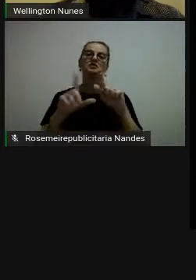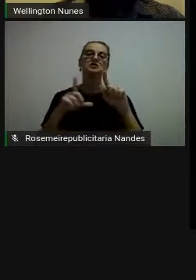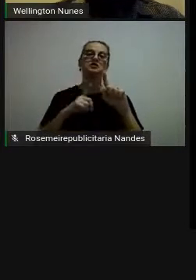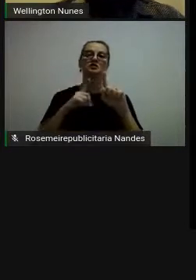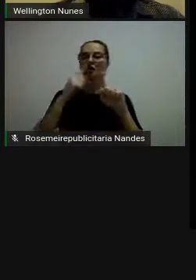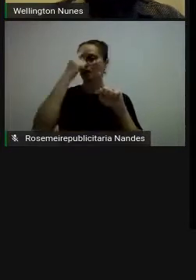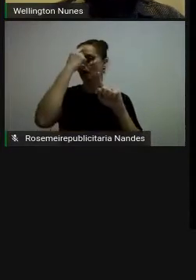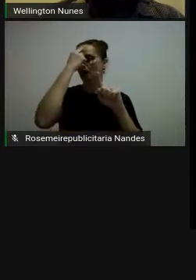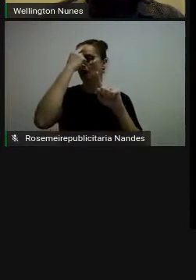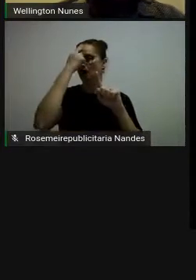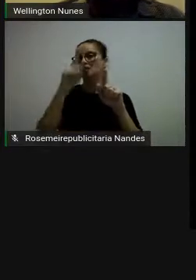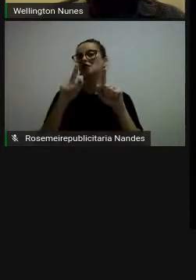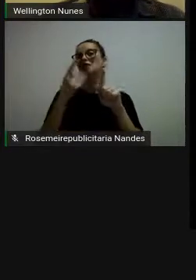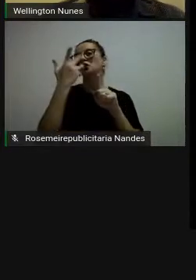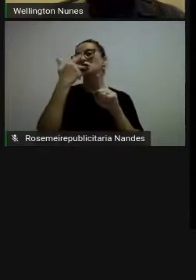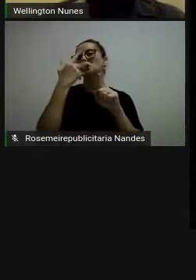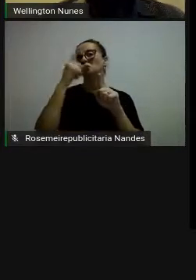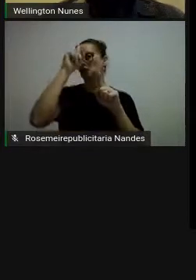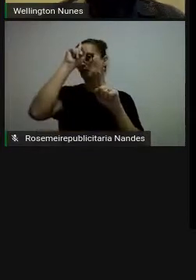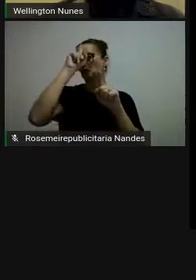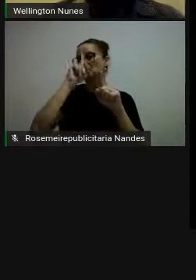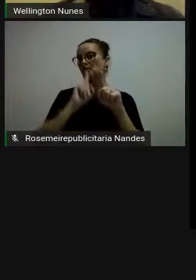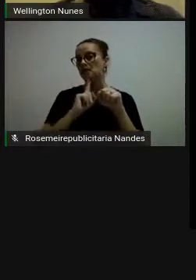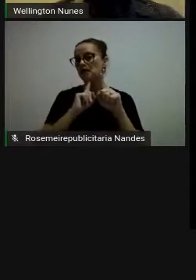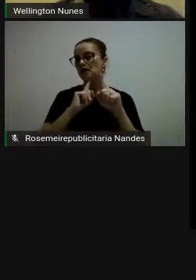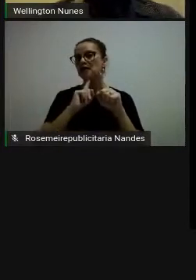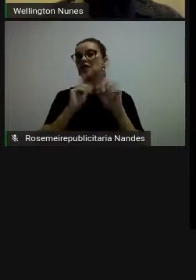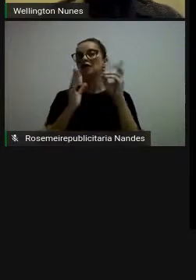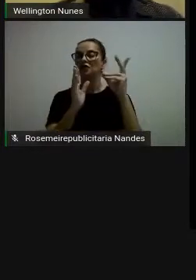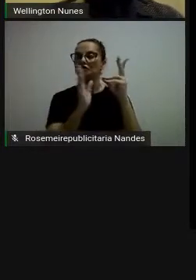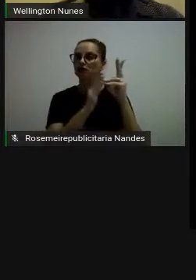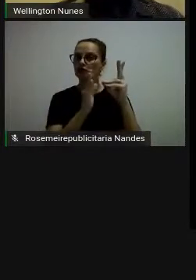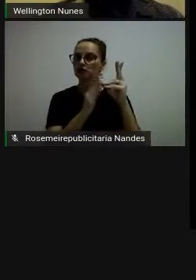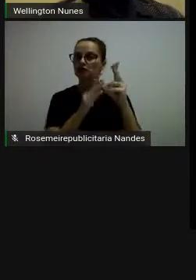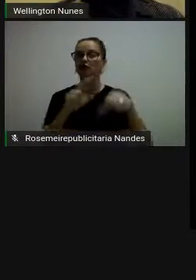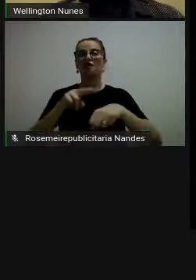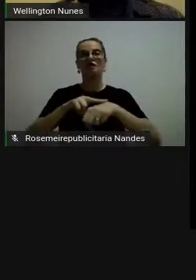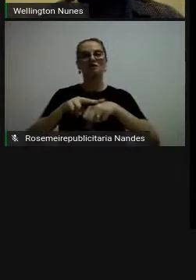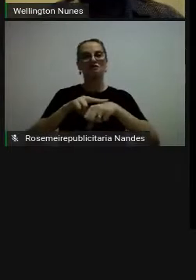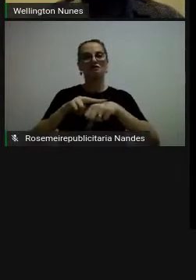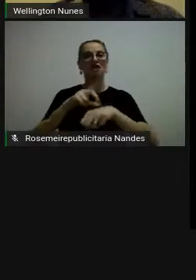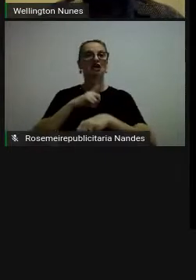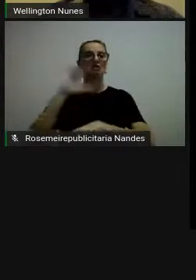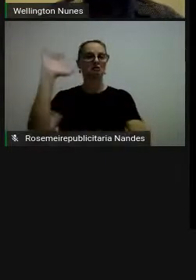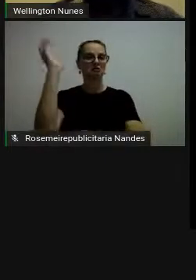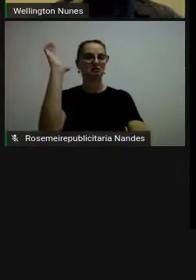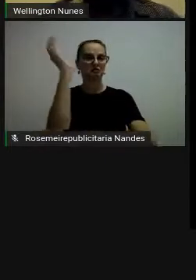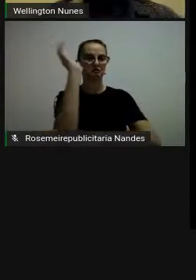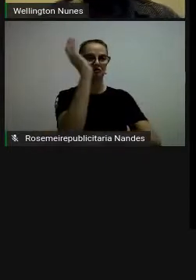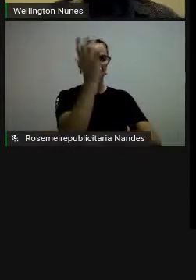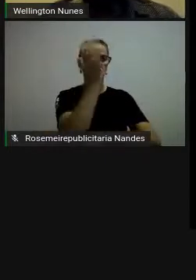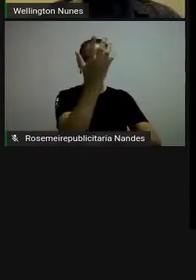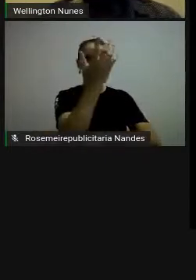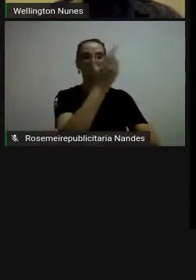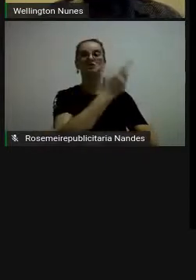amarelo as terras indígenas, em verde as unidades de conservação. Aí tem o mapeamento